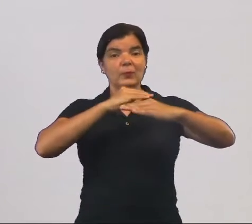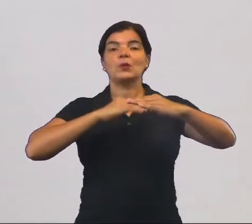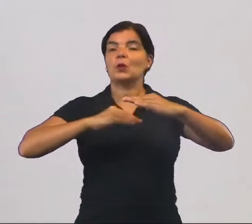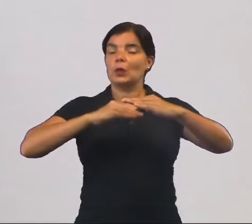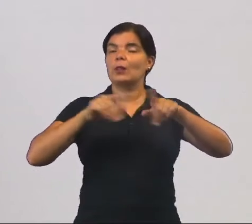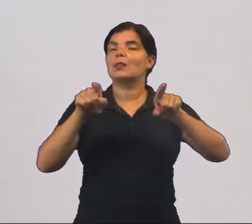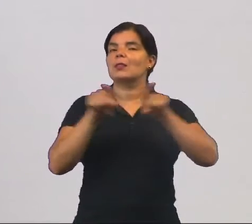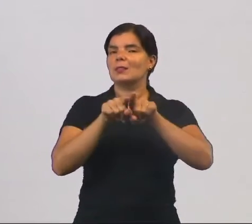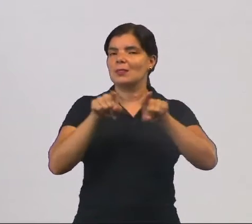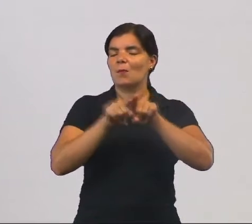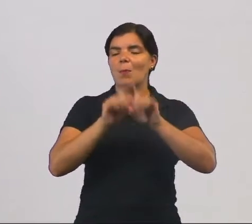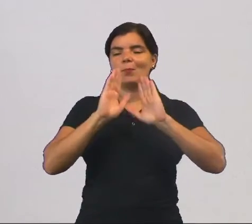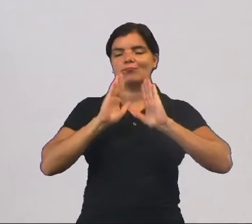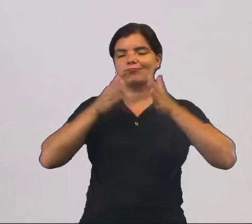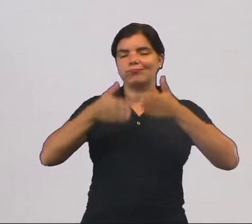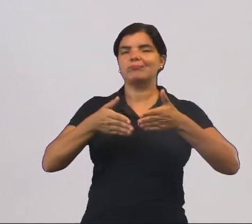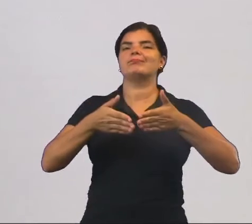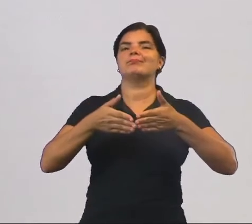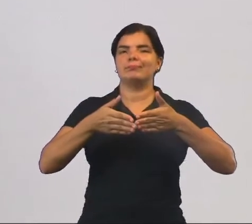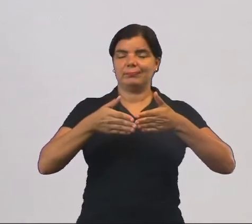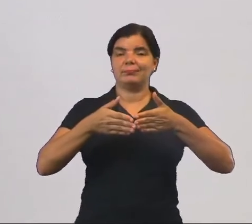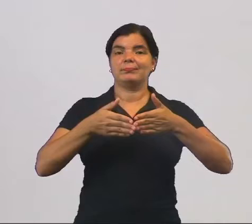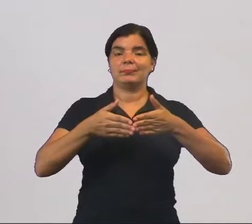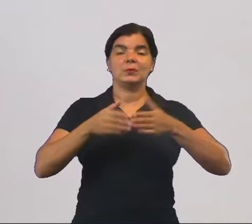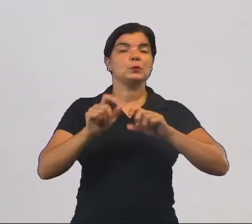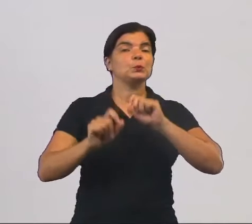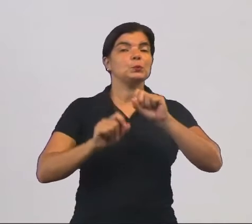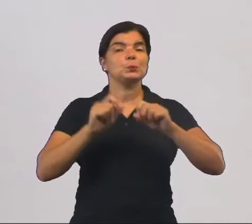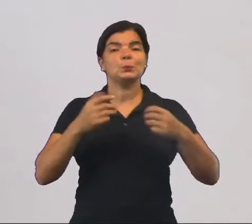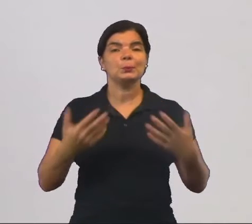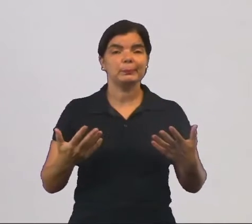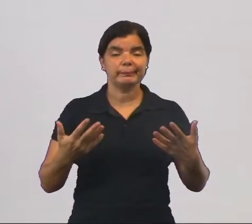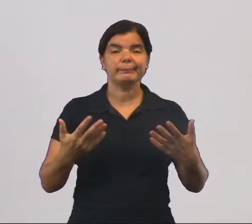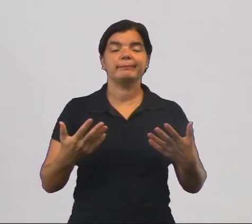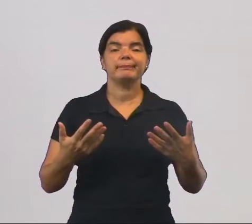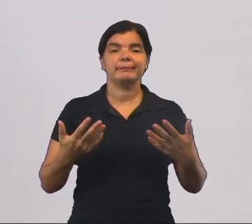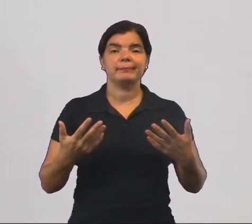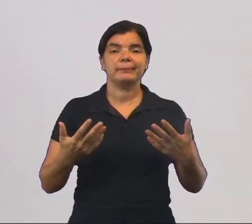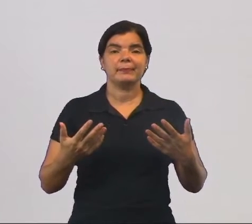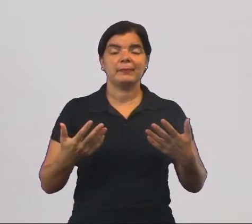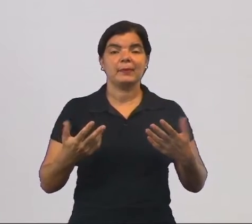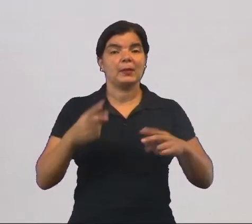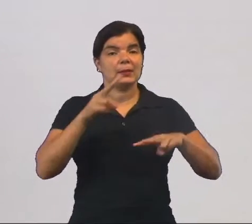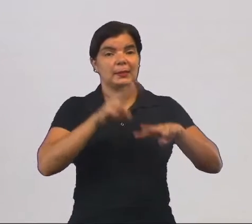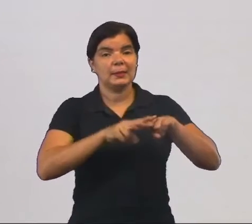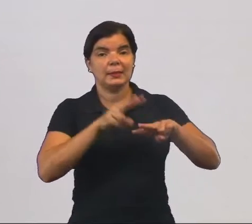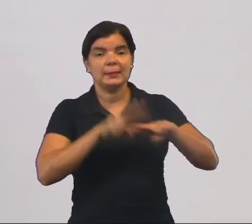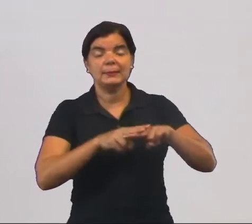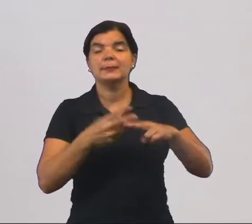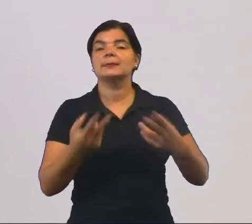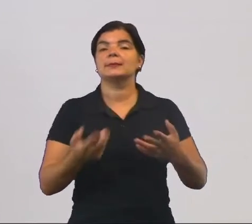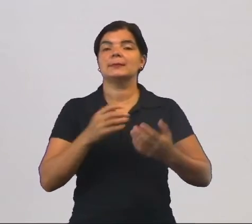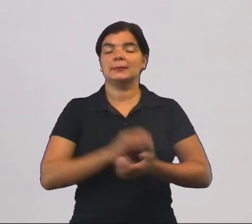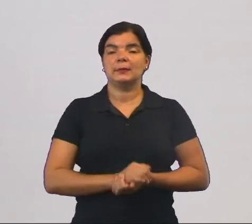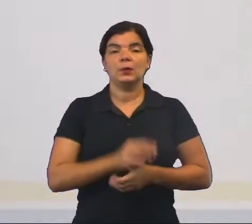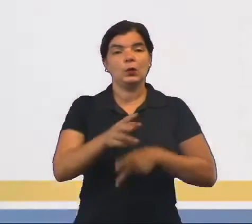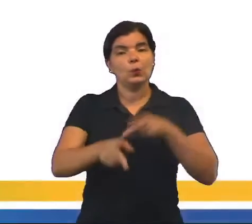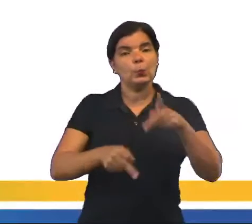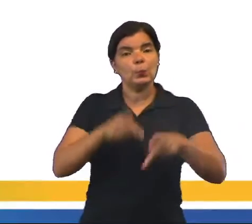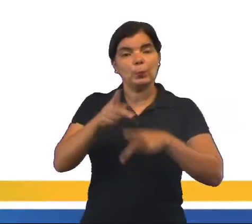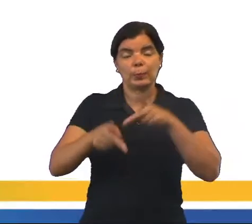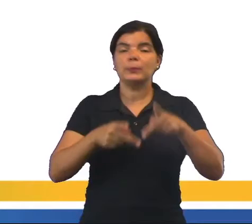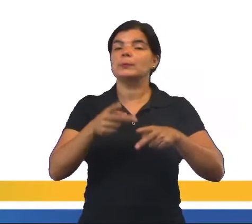desigualdade tem impacto direto também na questão das prisões, né, da